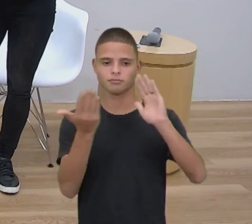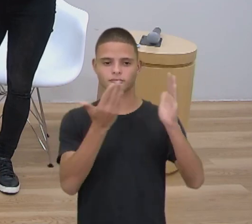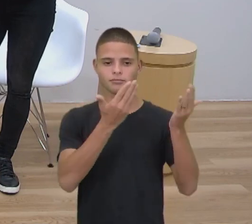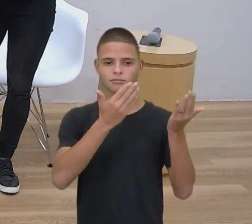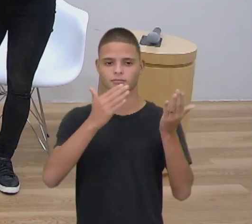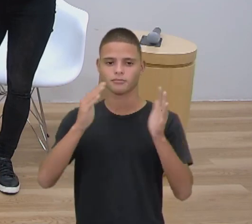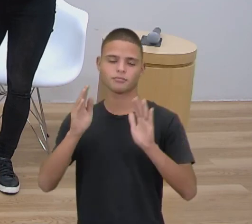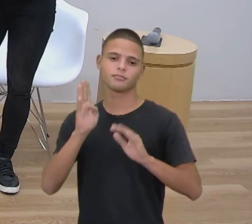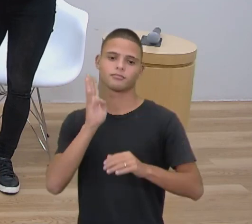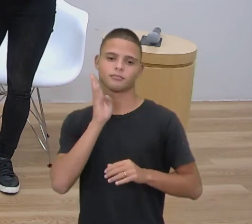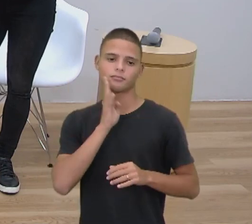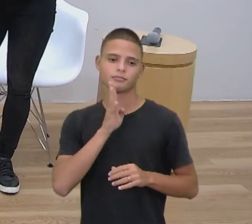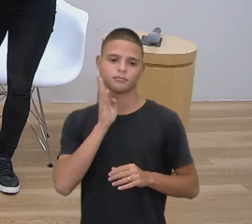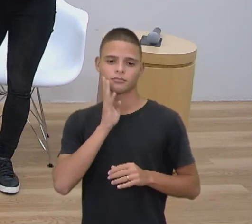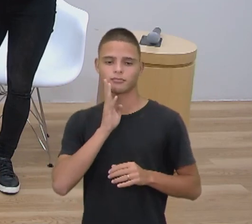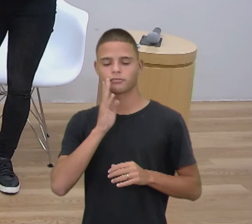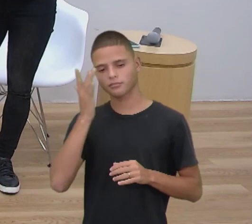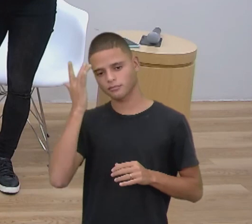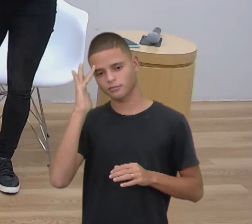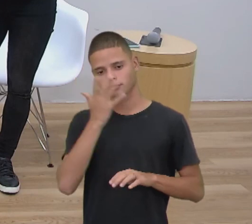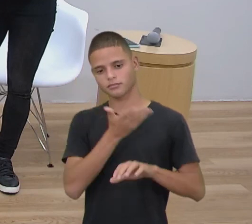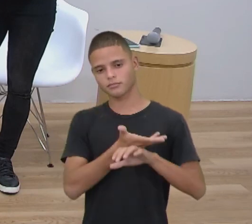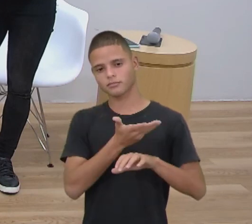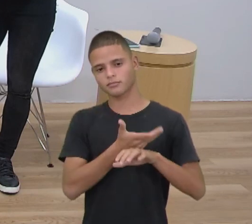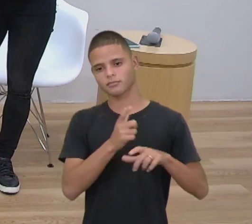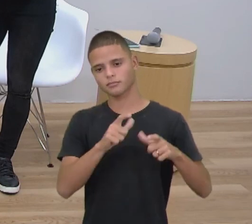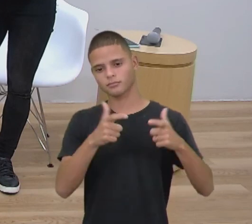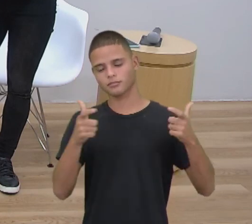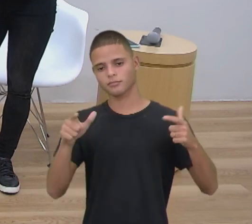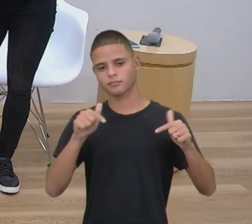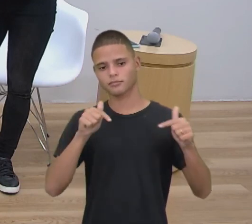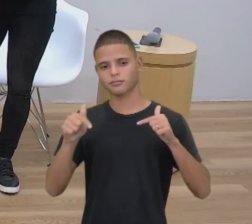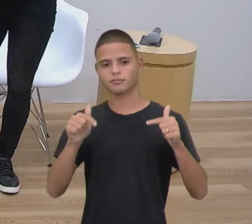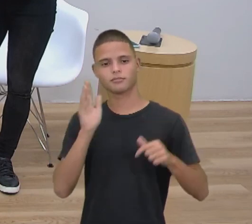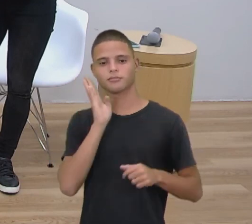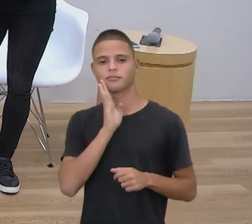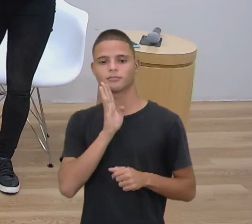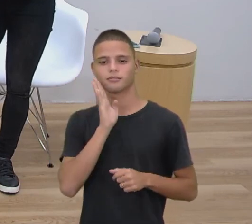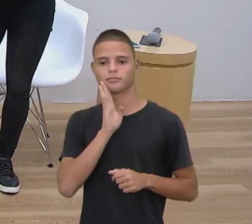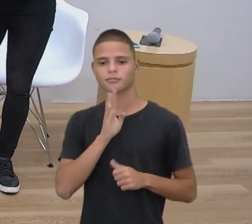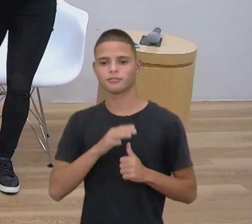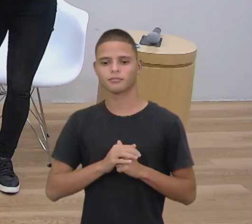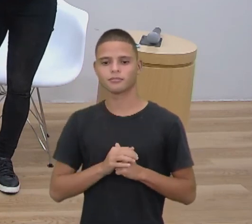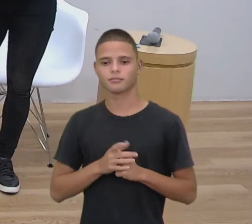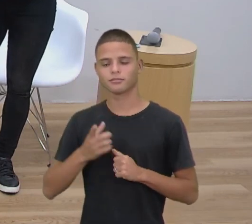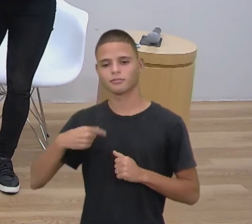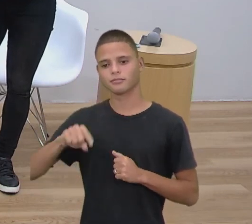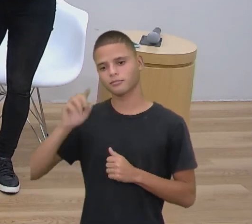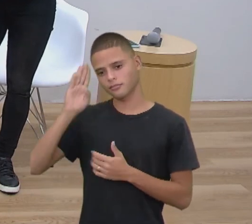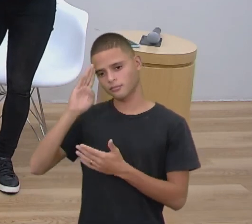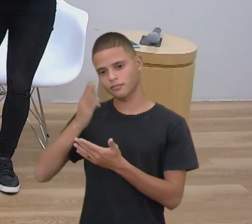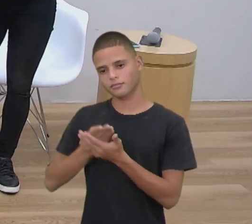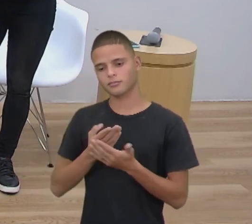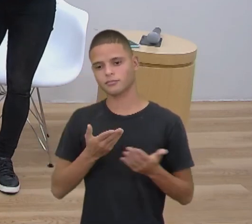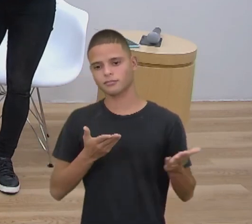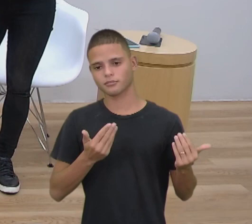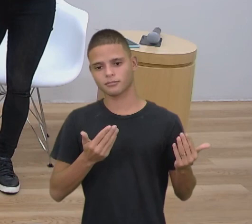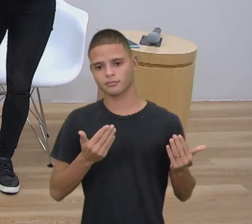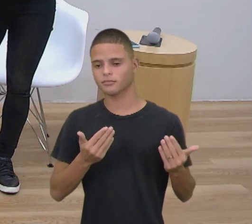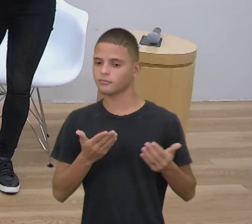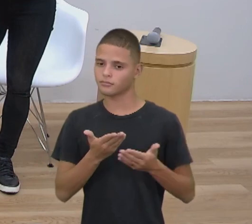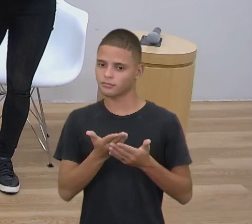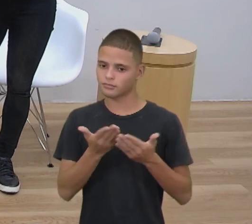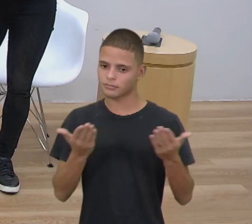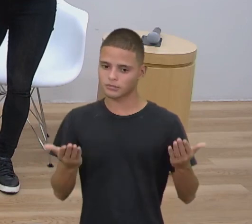formação, agrônomo, acho que tem um campo grande aí para trabalhar com essas áreas. A gente está confiando na juventude. E só para